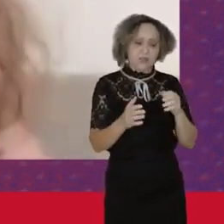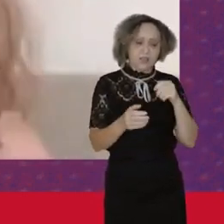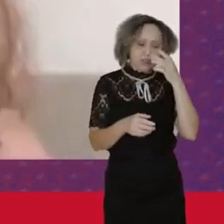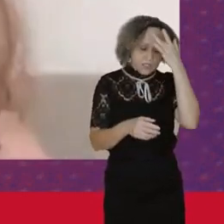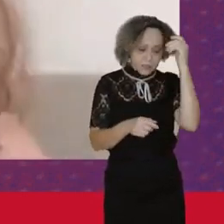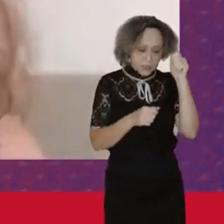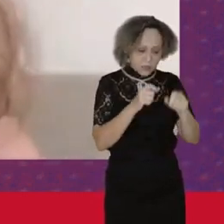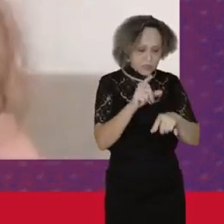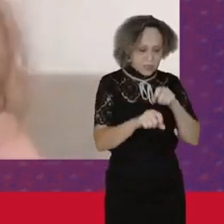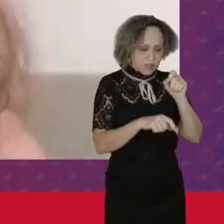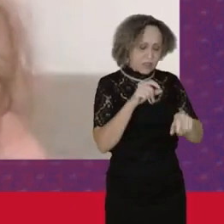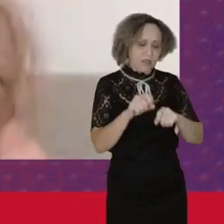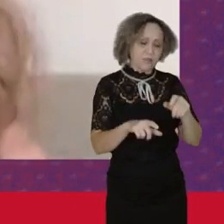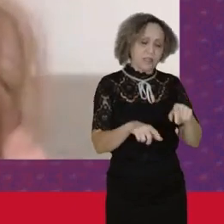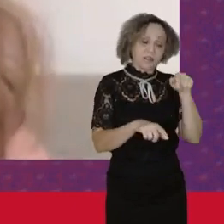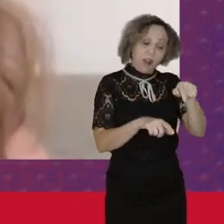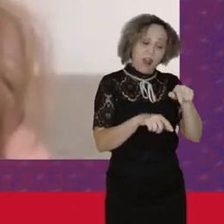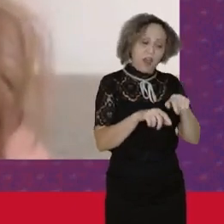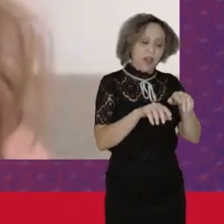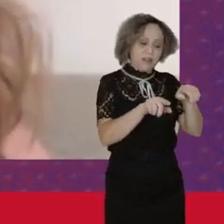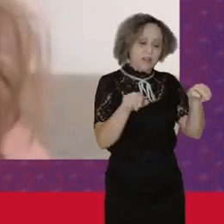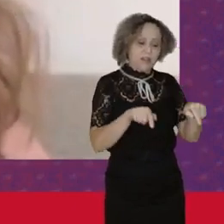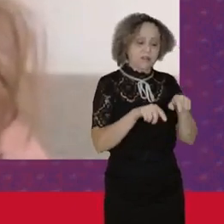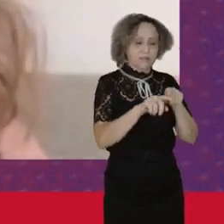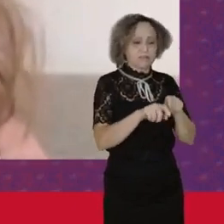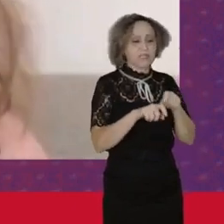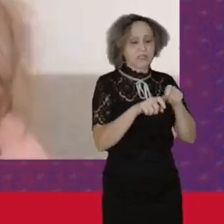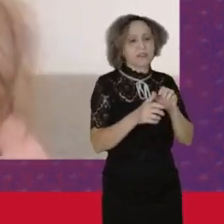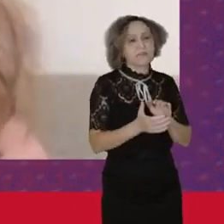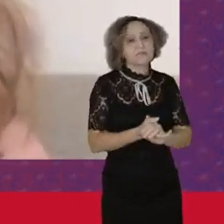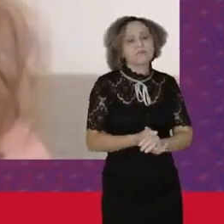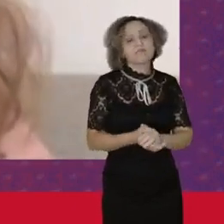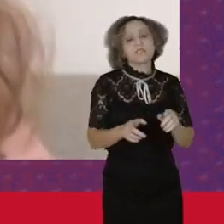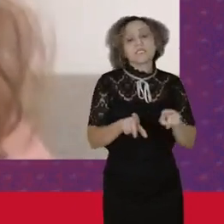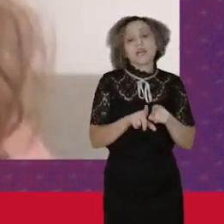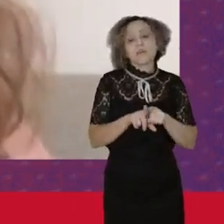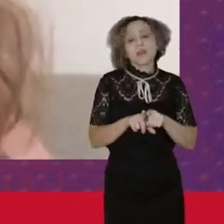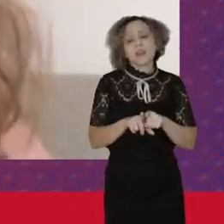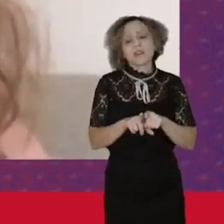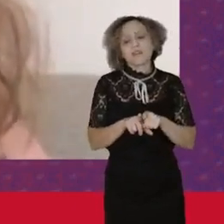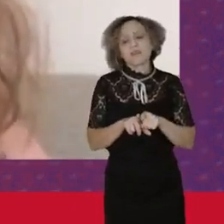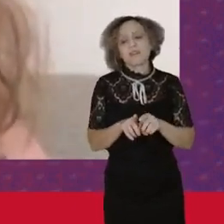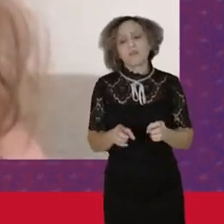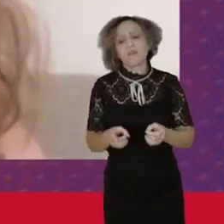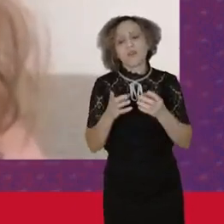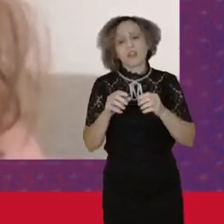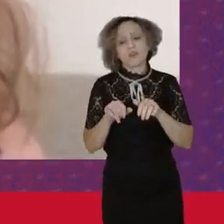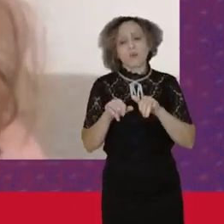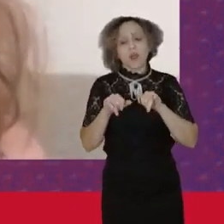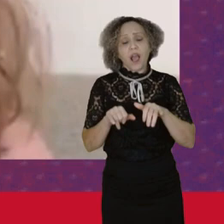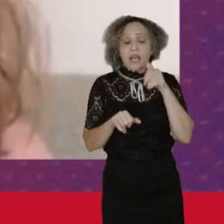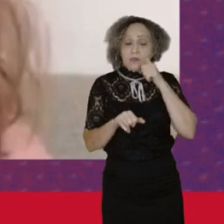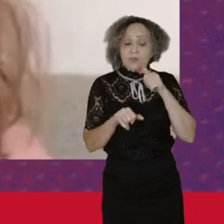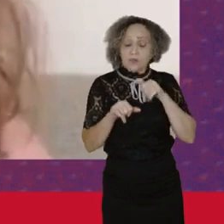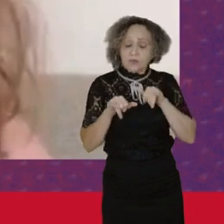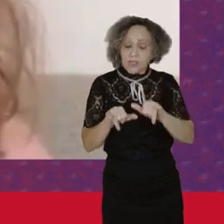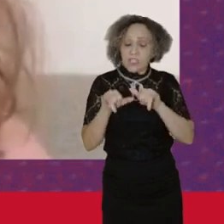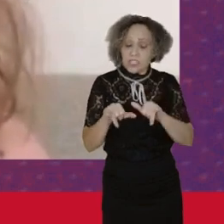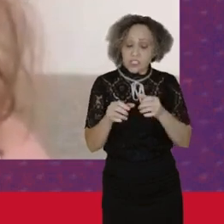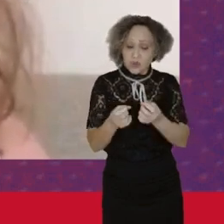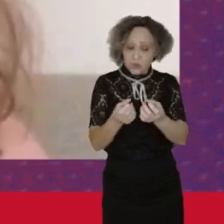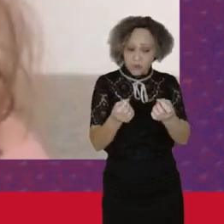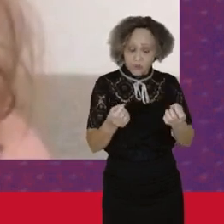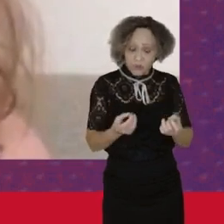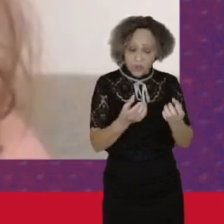feiras, enfim, para os mercados das cidades. Isso é muito importante, né? As mulheres precisam ter o seu direito à